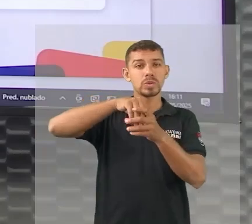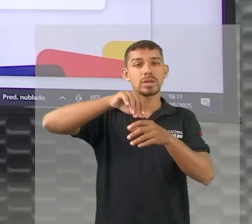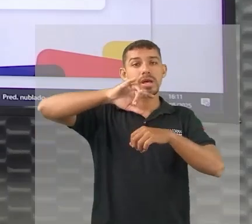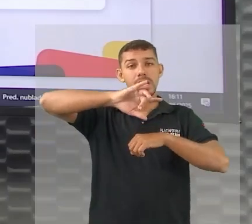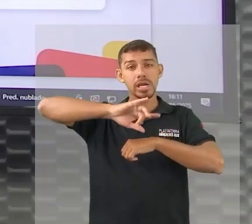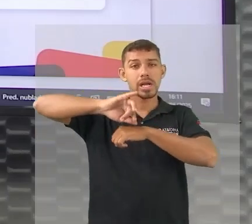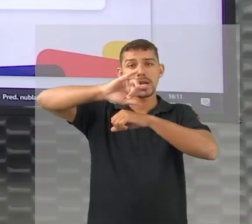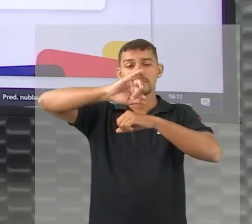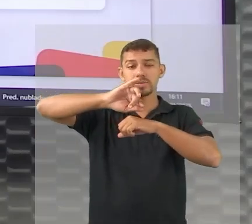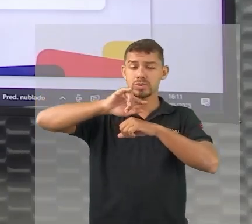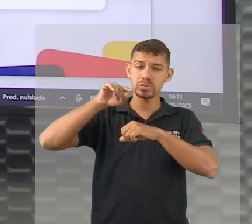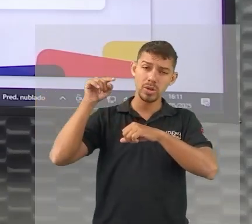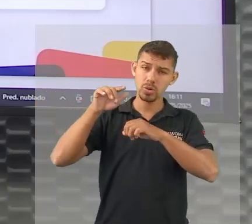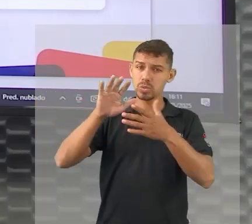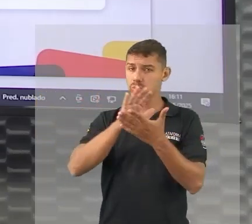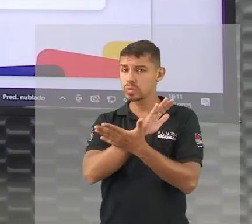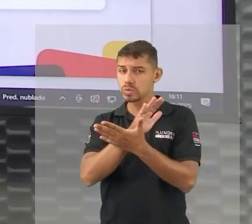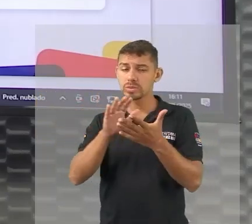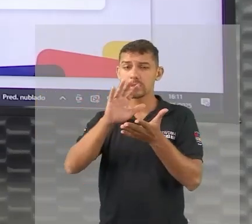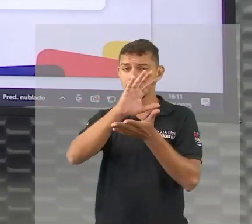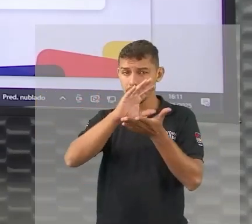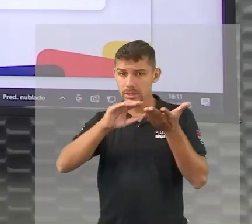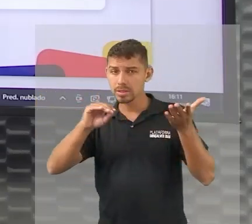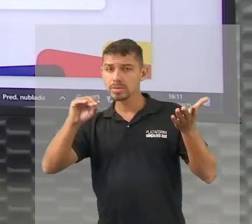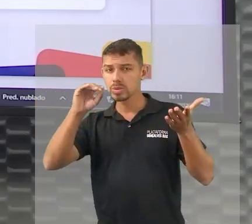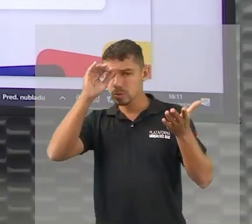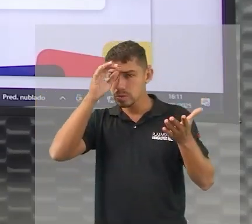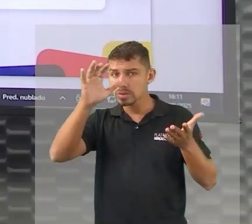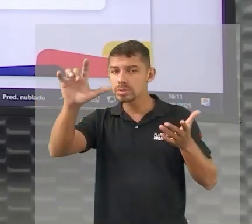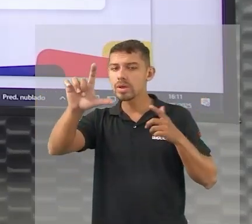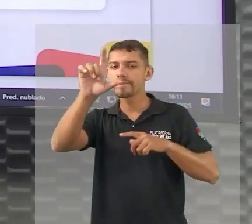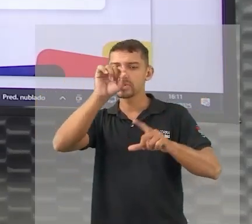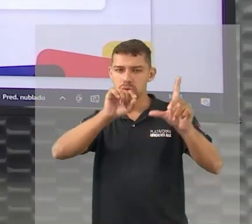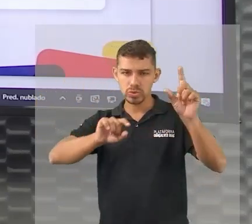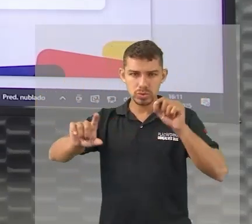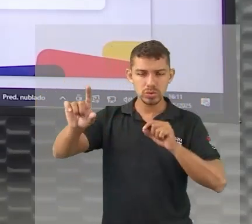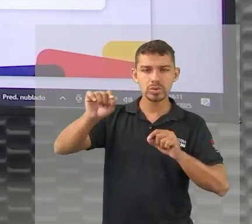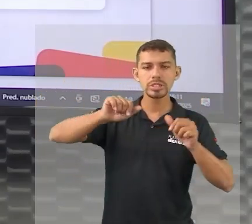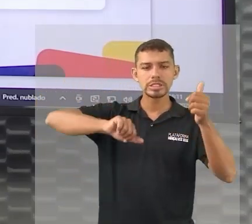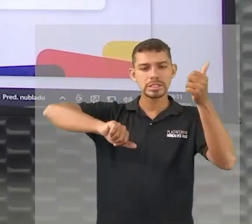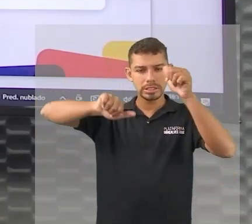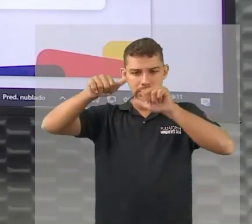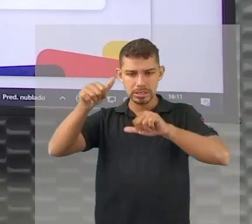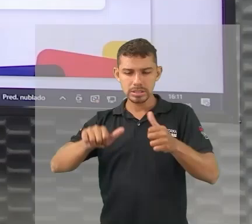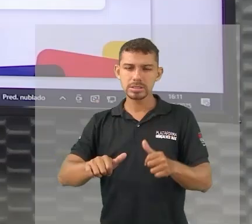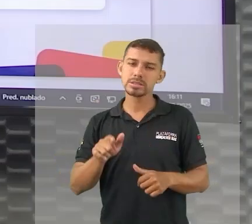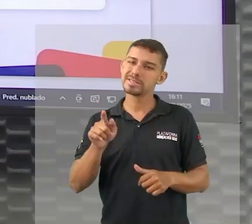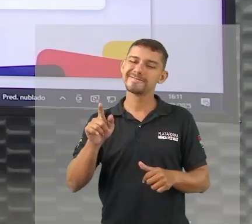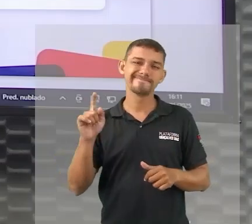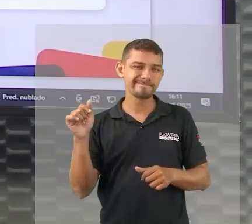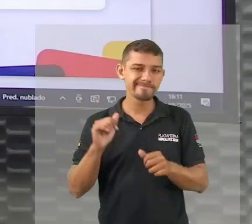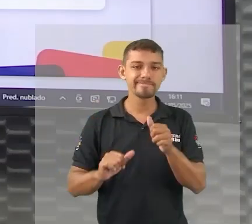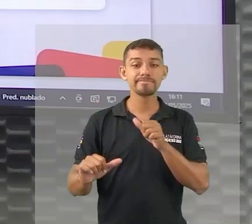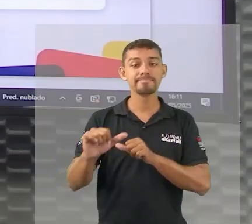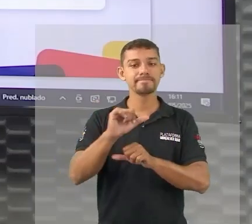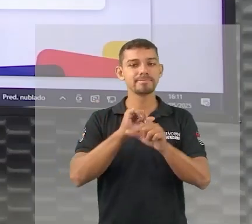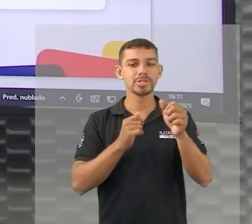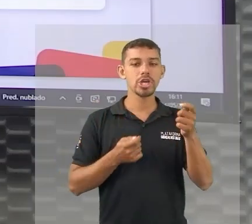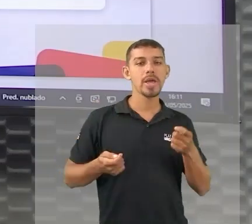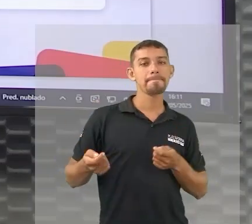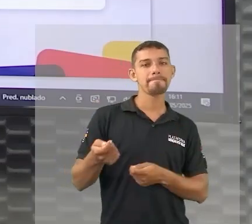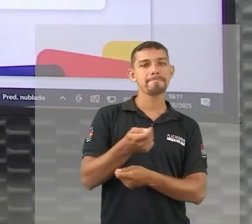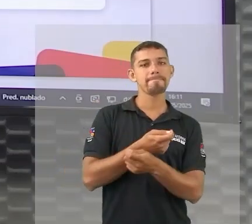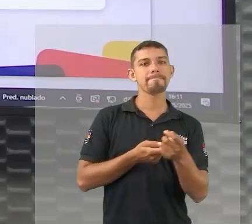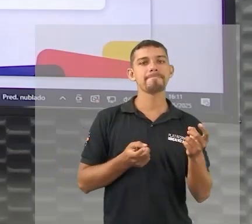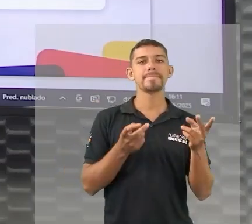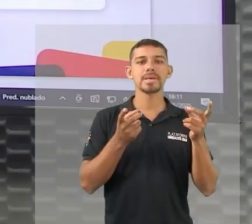alguns padrões culturais foram elegidos, né, foram escolhidos a tal ponto de se transformarem em mercadorias,